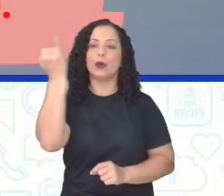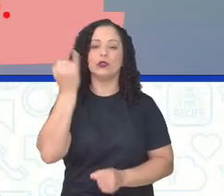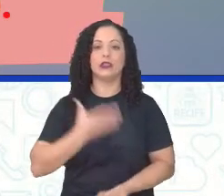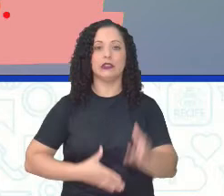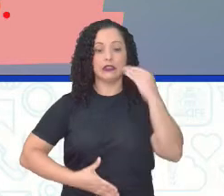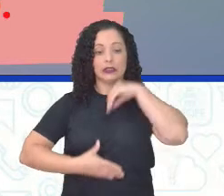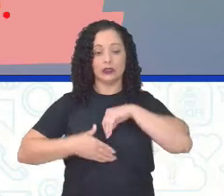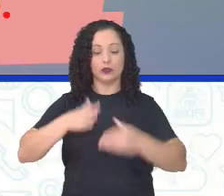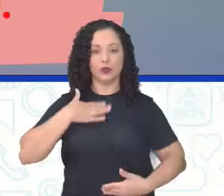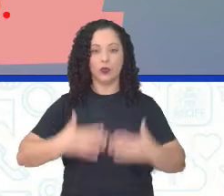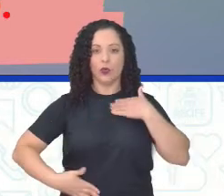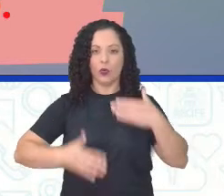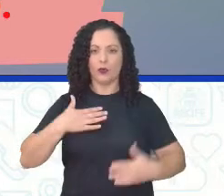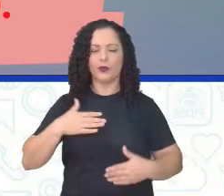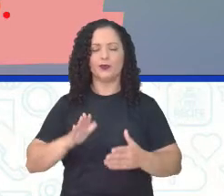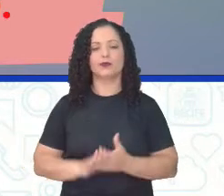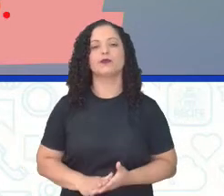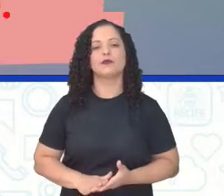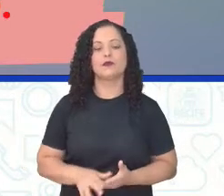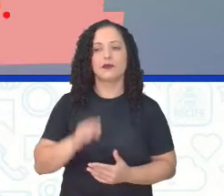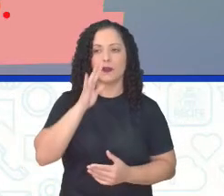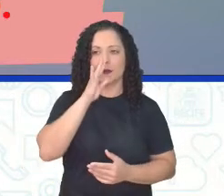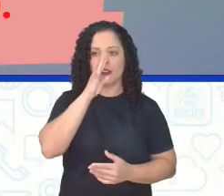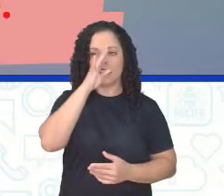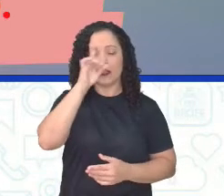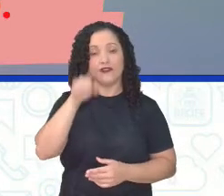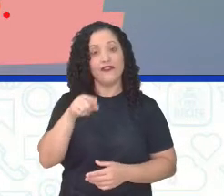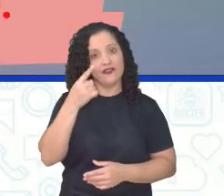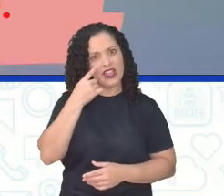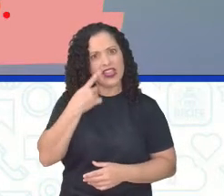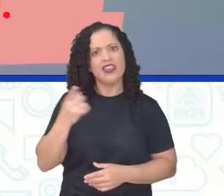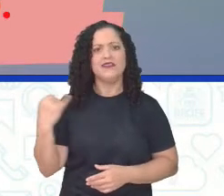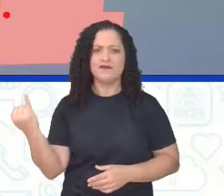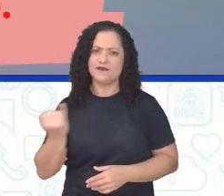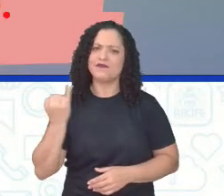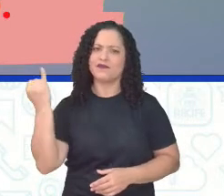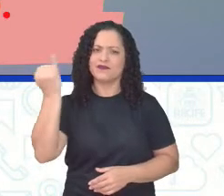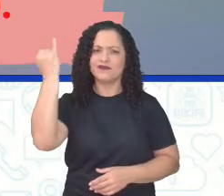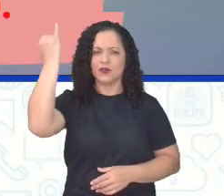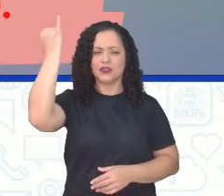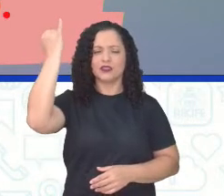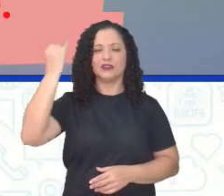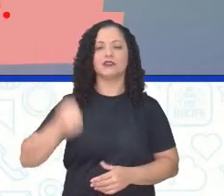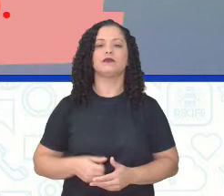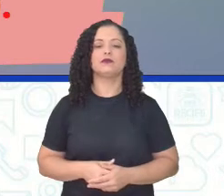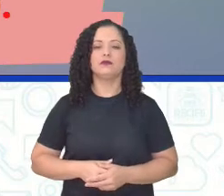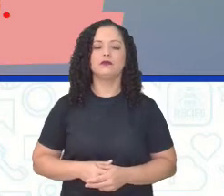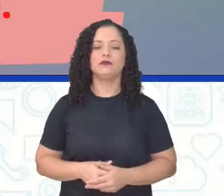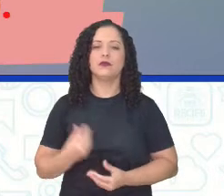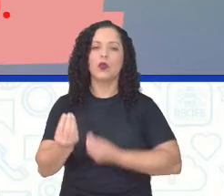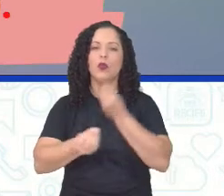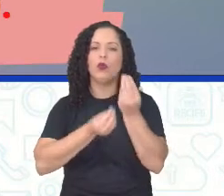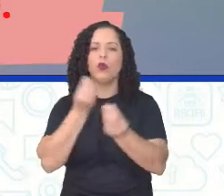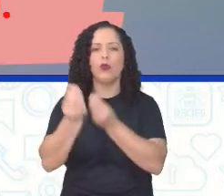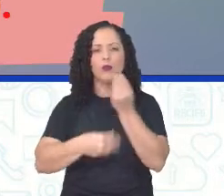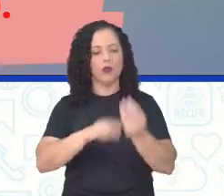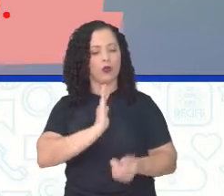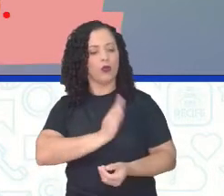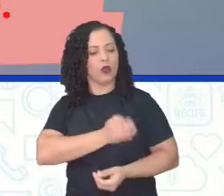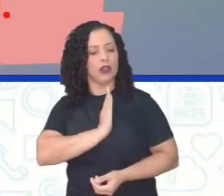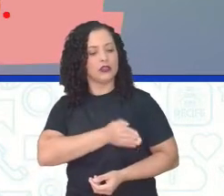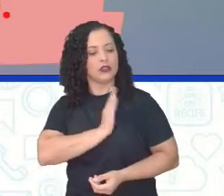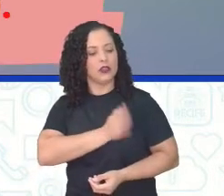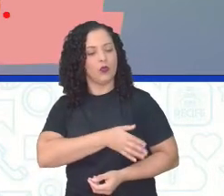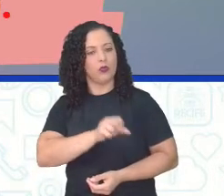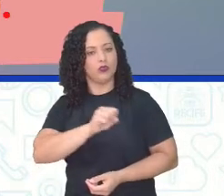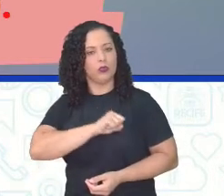nosso organismo. Vejam que interessante em relação aí ao sistema cardiovascular. A gente começa a pensar o coração